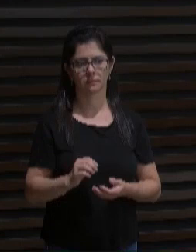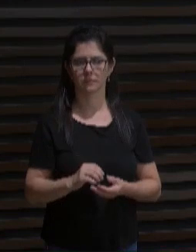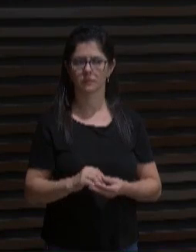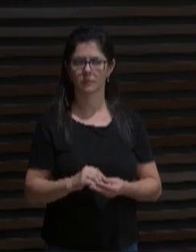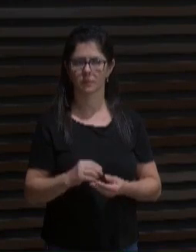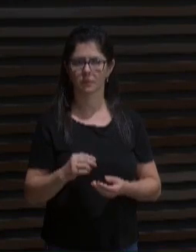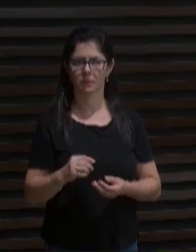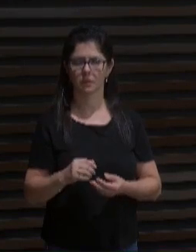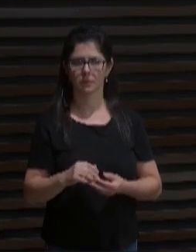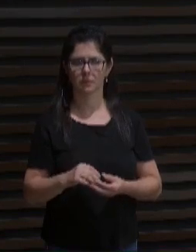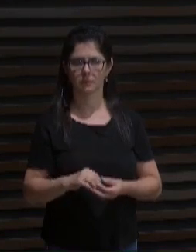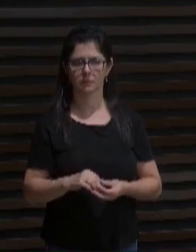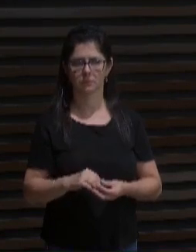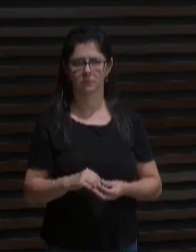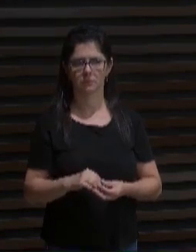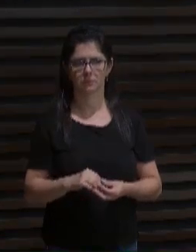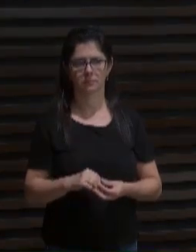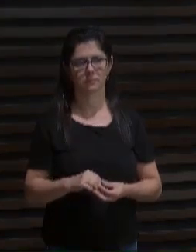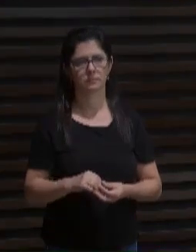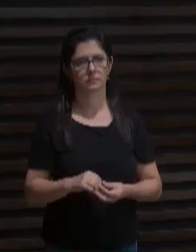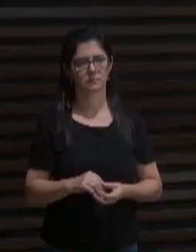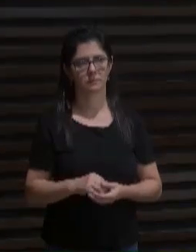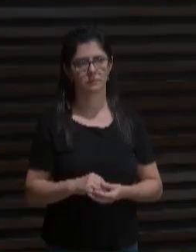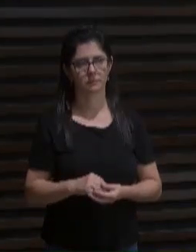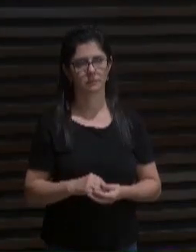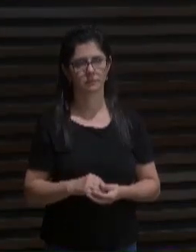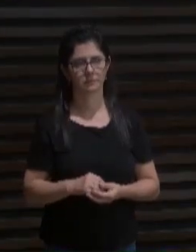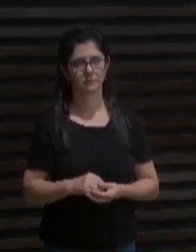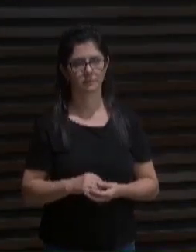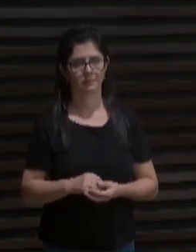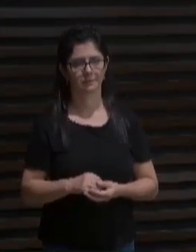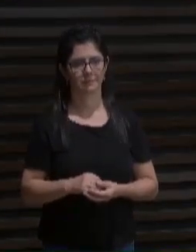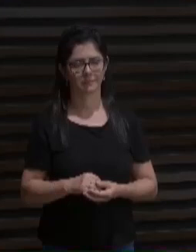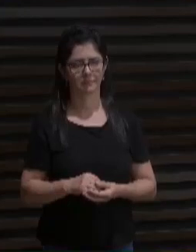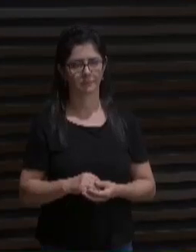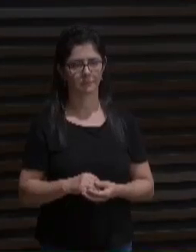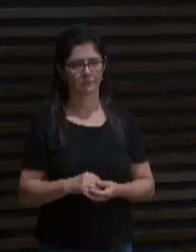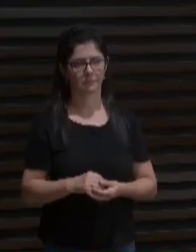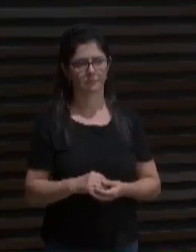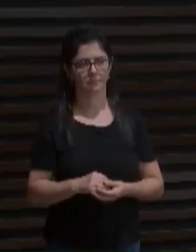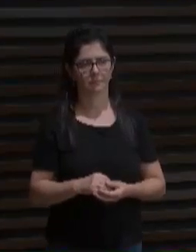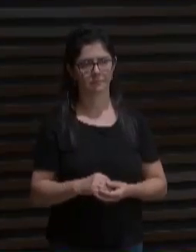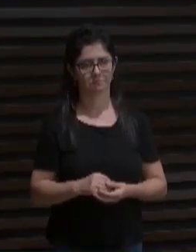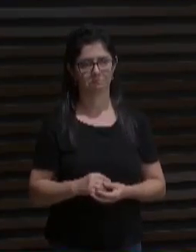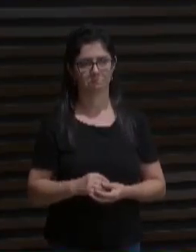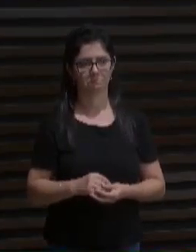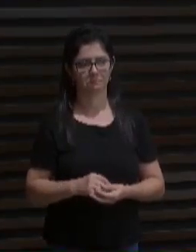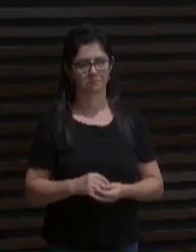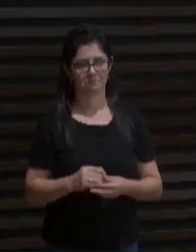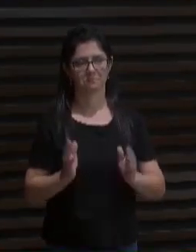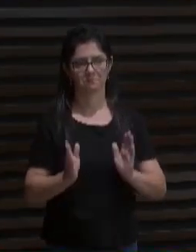Rhys Howells, ó, ela já achou ali, esse livro, ó, é isso mesmo, é esse mesmo, é um